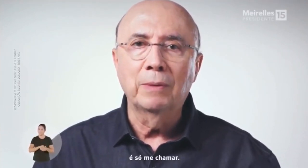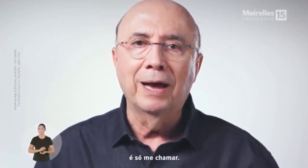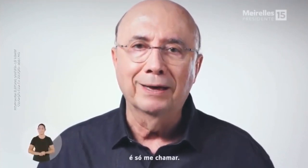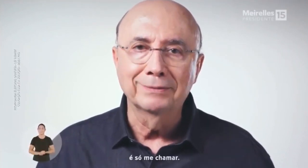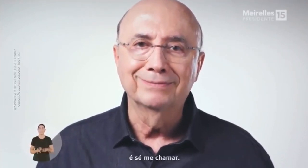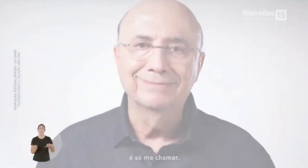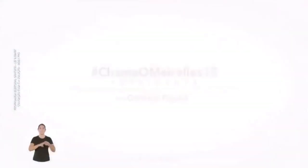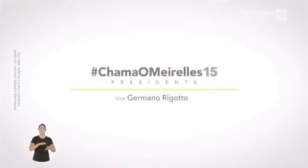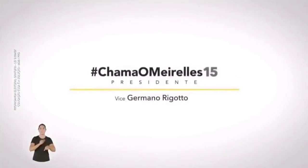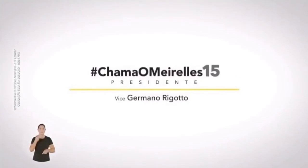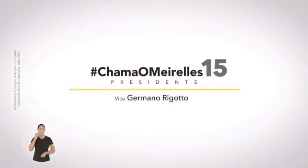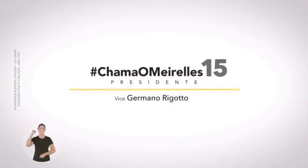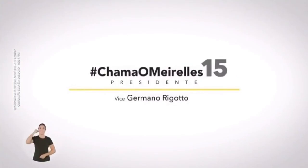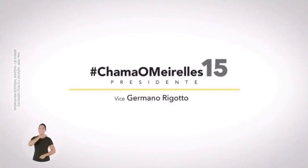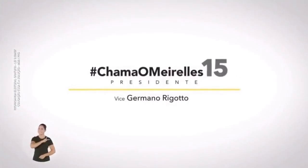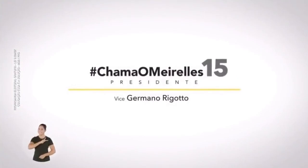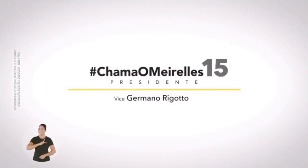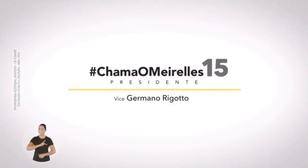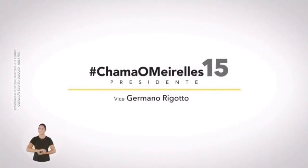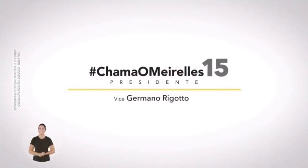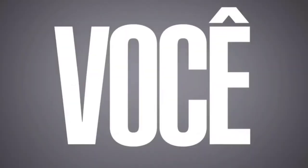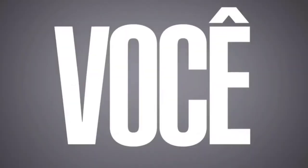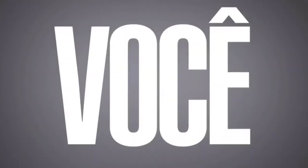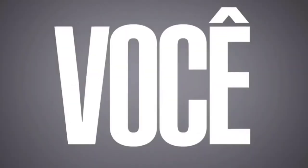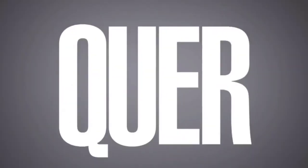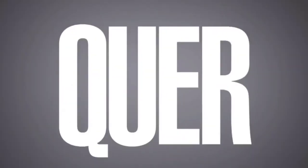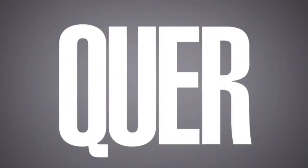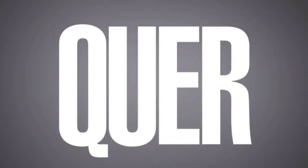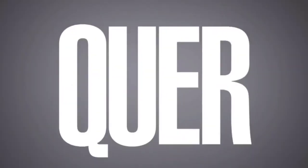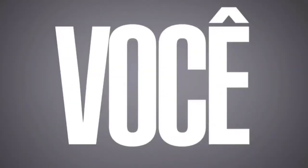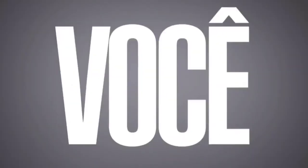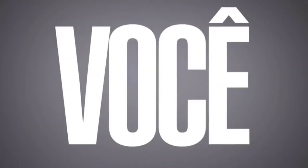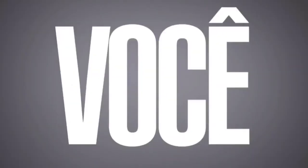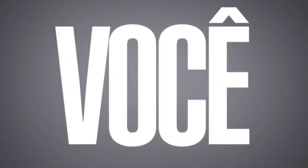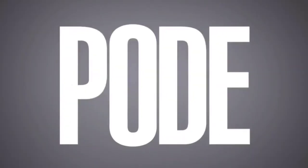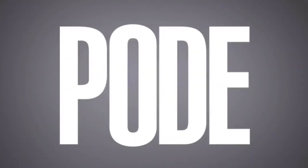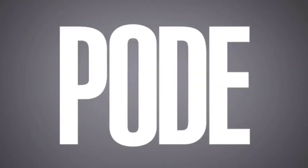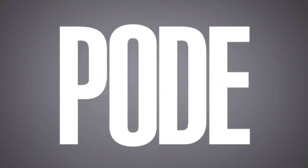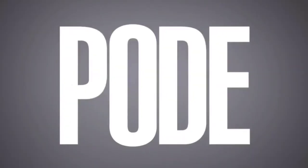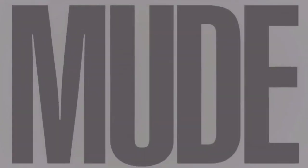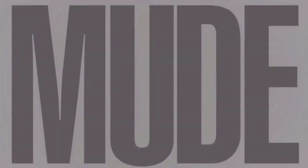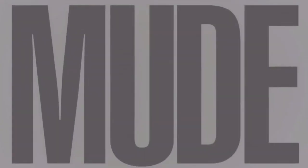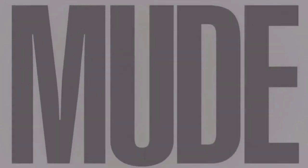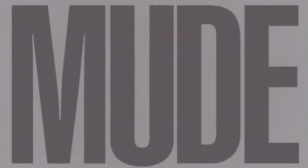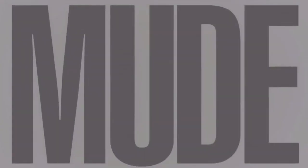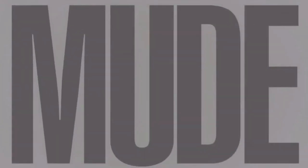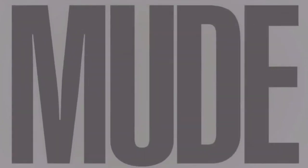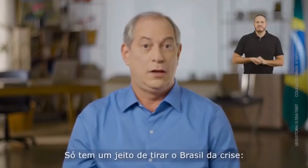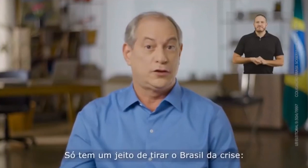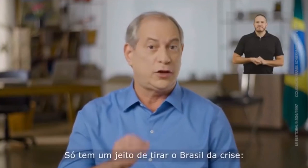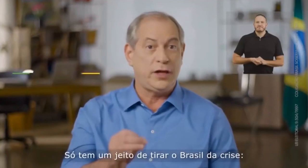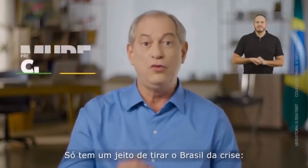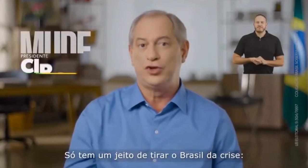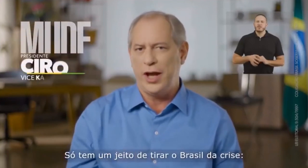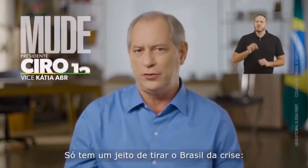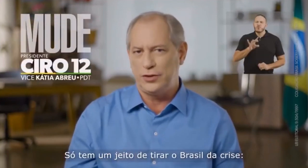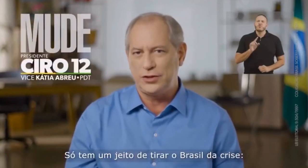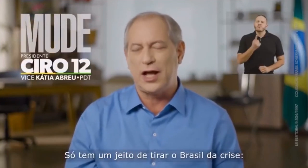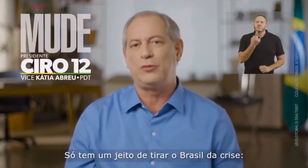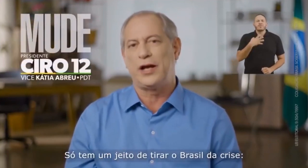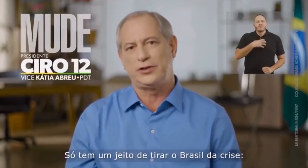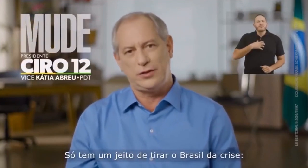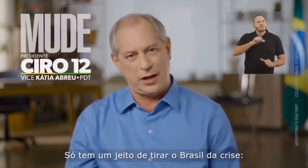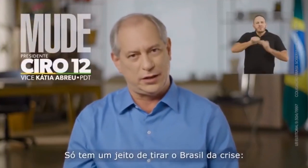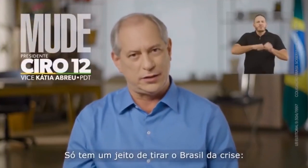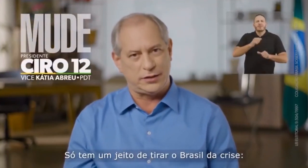é só me chamar. Chama o Meirelles presidente. Você quer, você pode, pude. Só tem um jeito